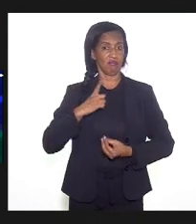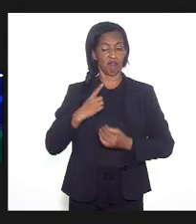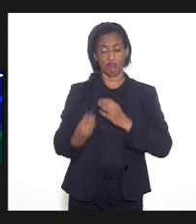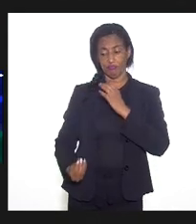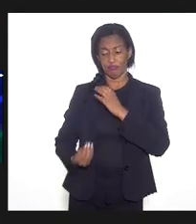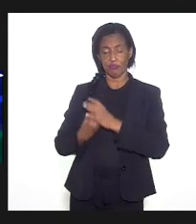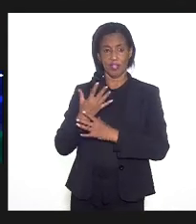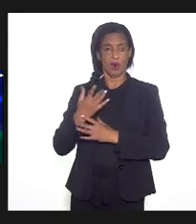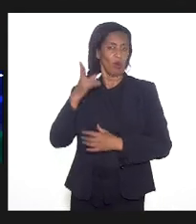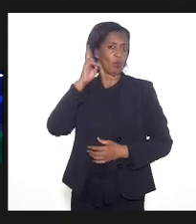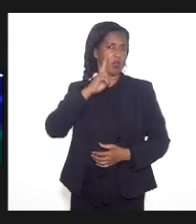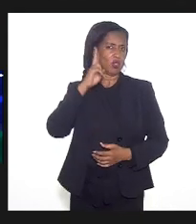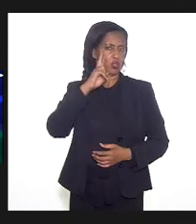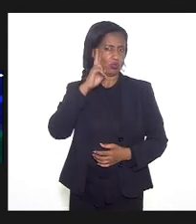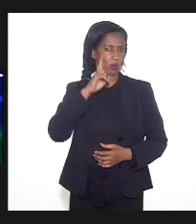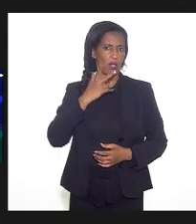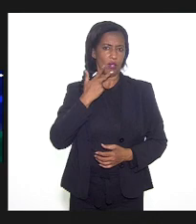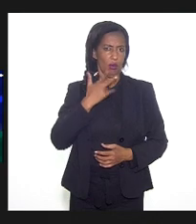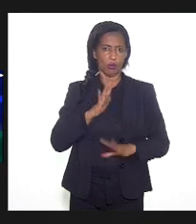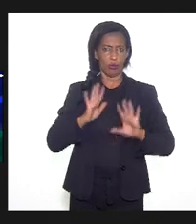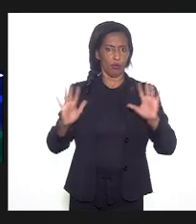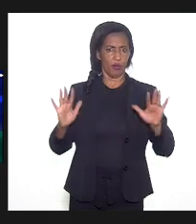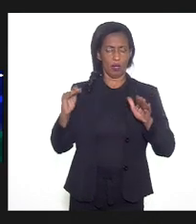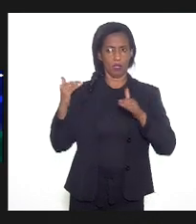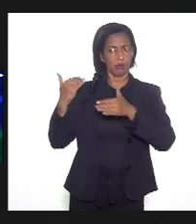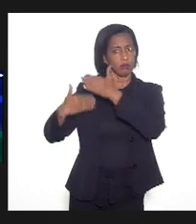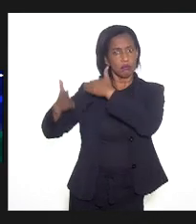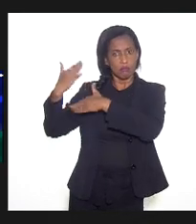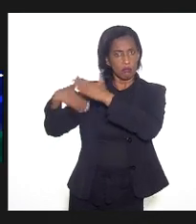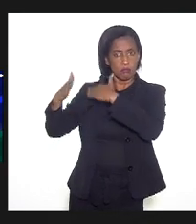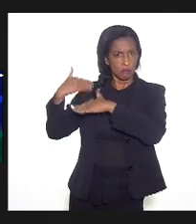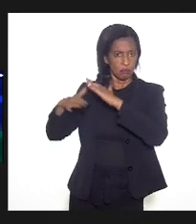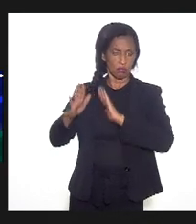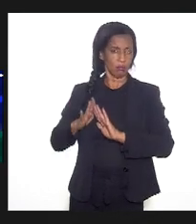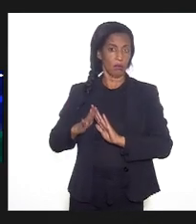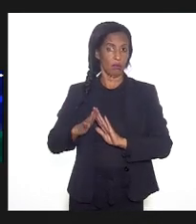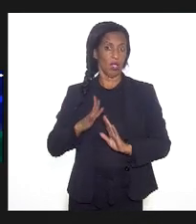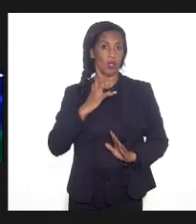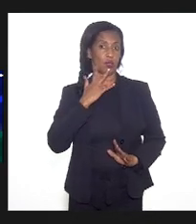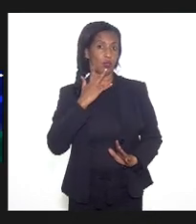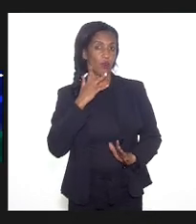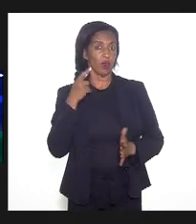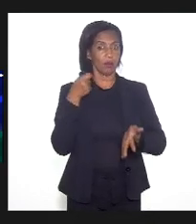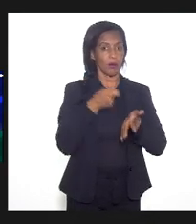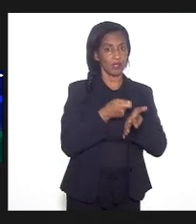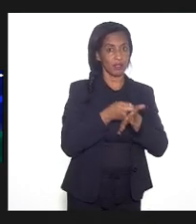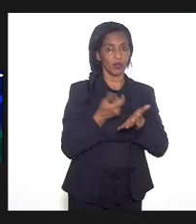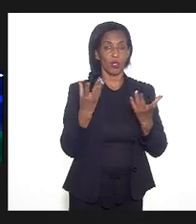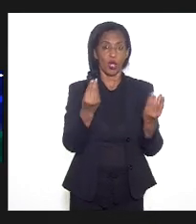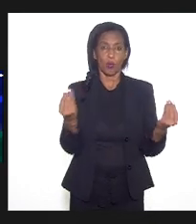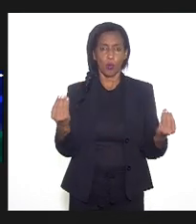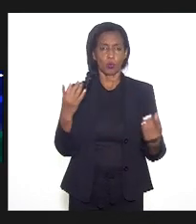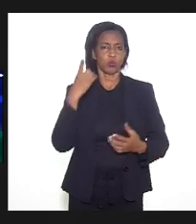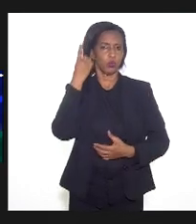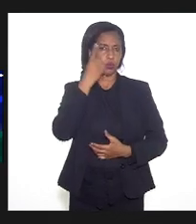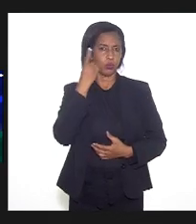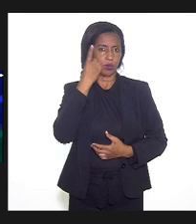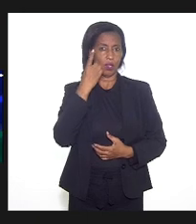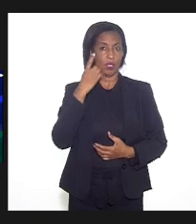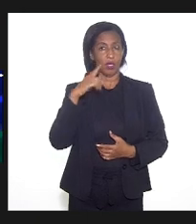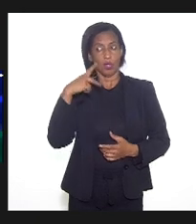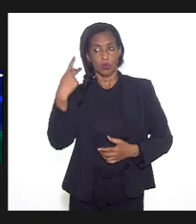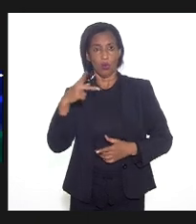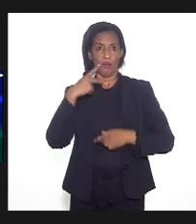uma narrativa, e eu não estou me referindo à Vossa Excelência, deputada Mônica. Eu estou falando uma tentativa que muitos deputados, na sua